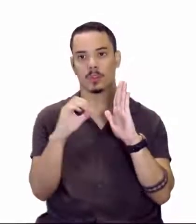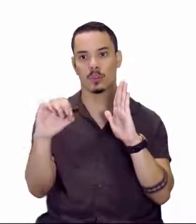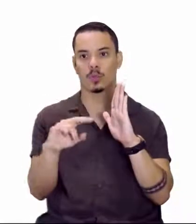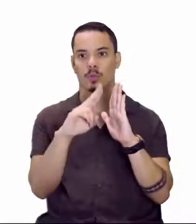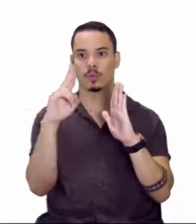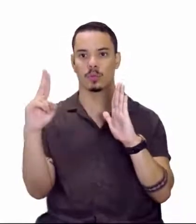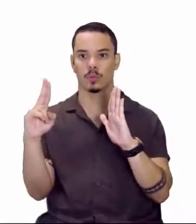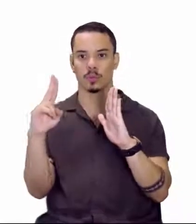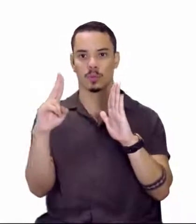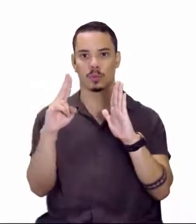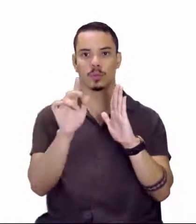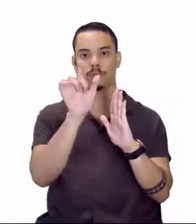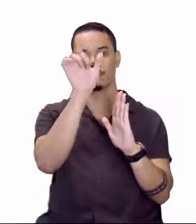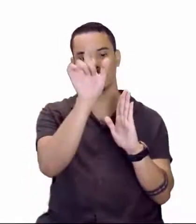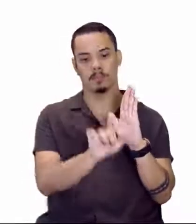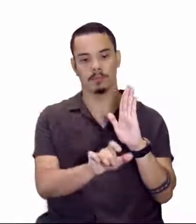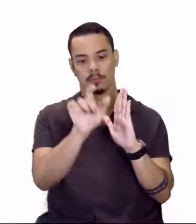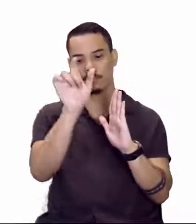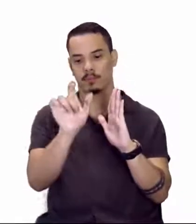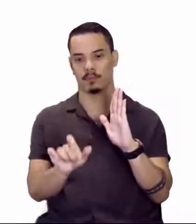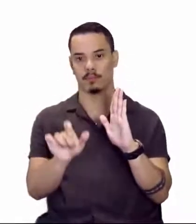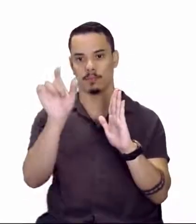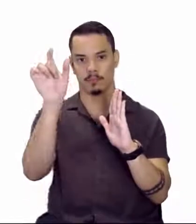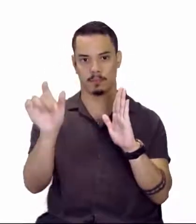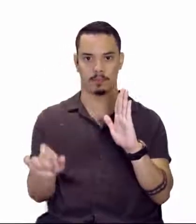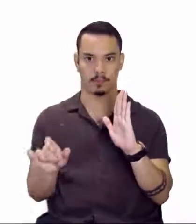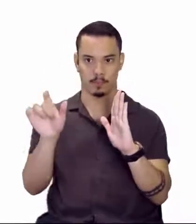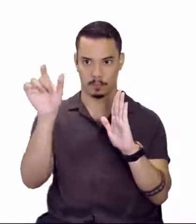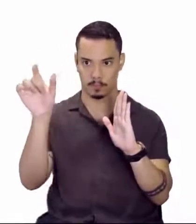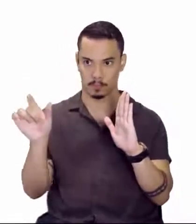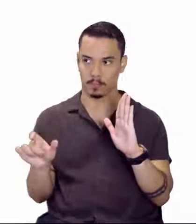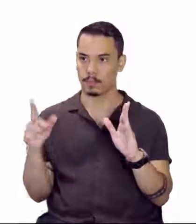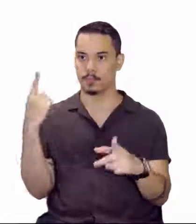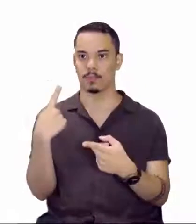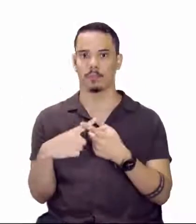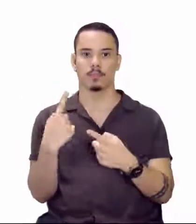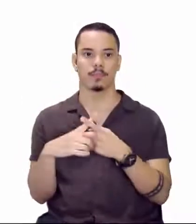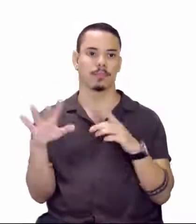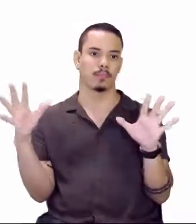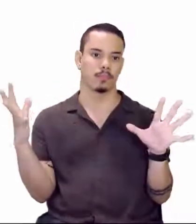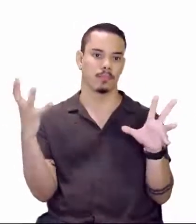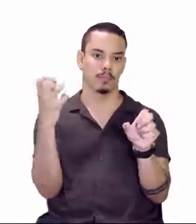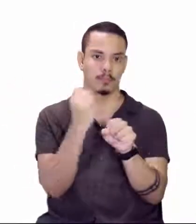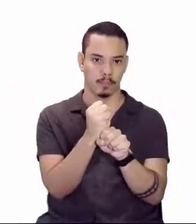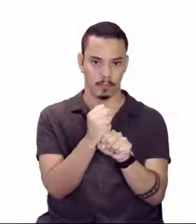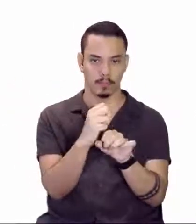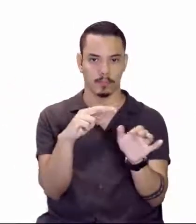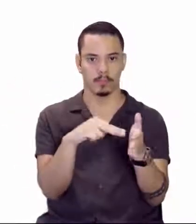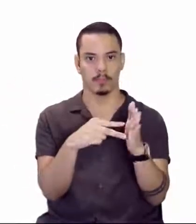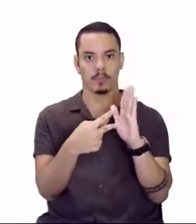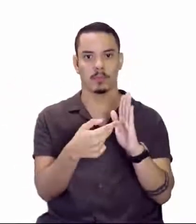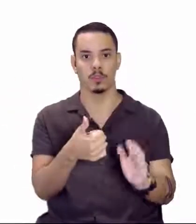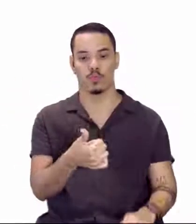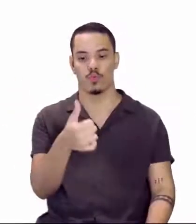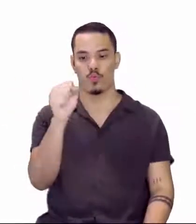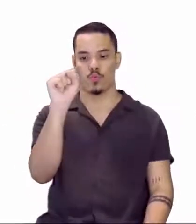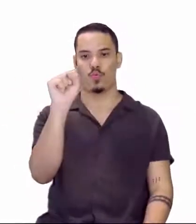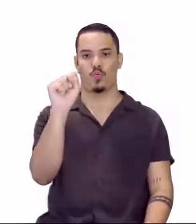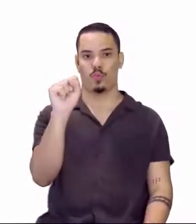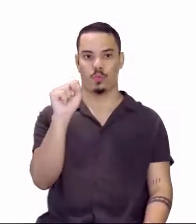de colunas verticais, que no total, na tabela periódica, são 18.